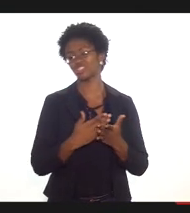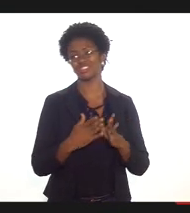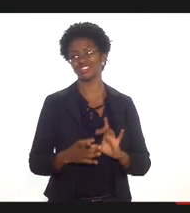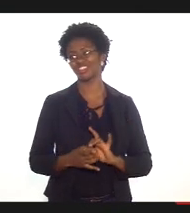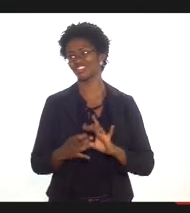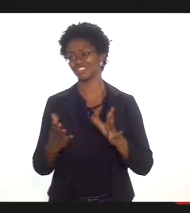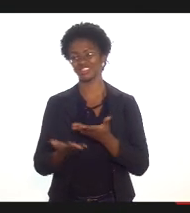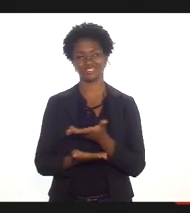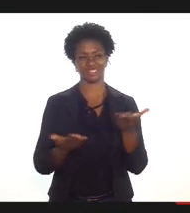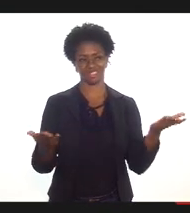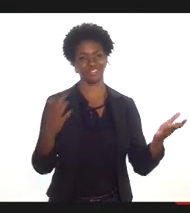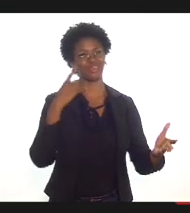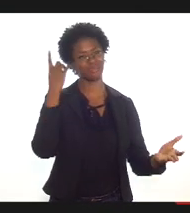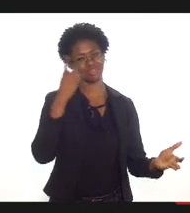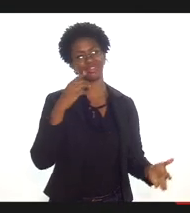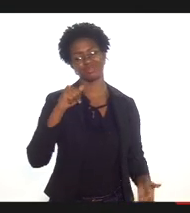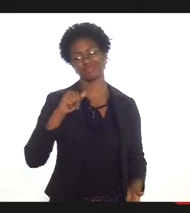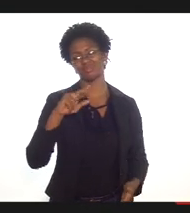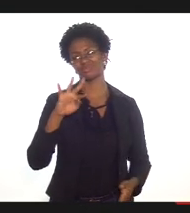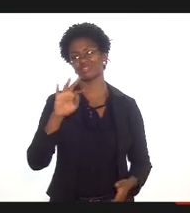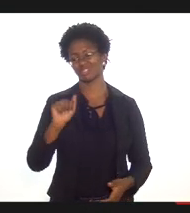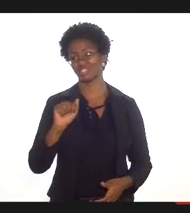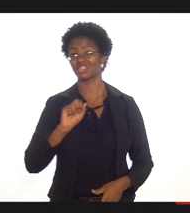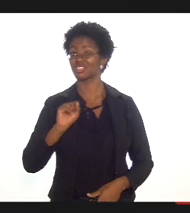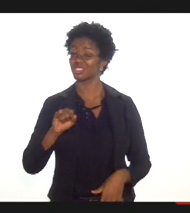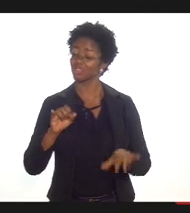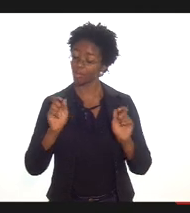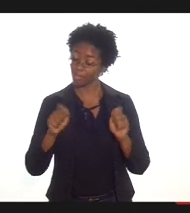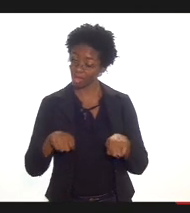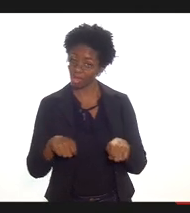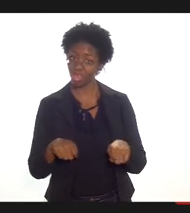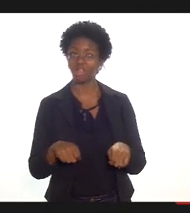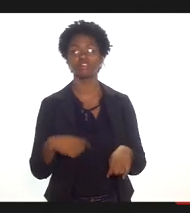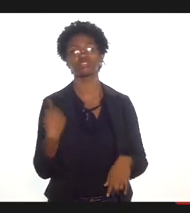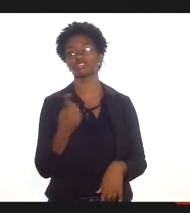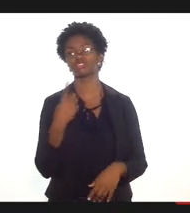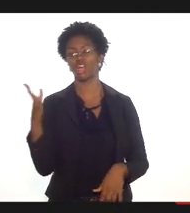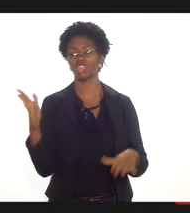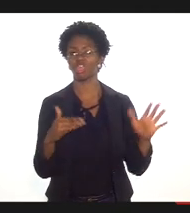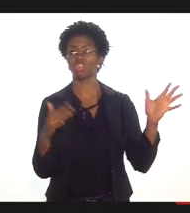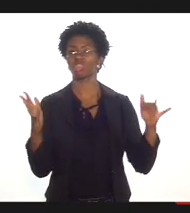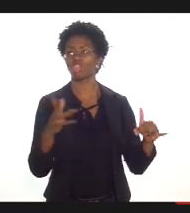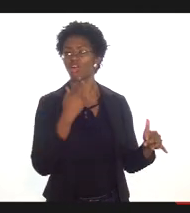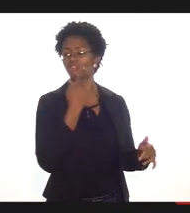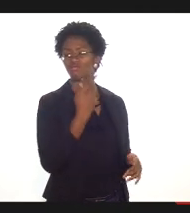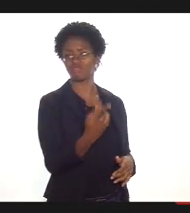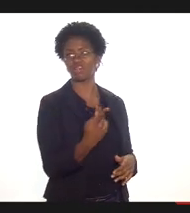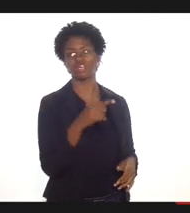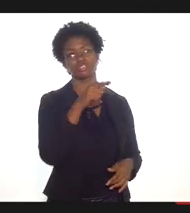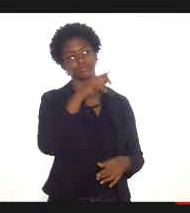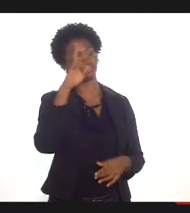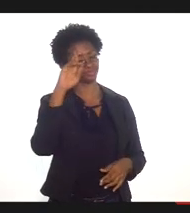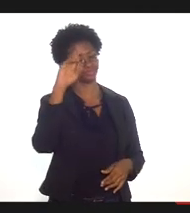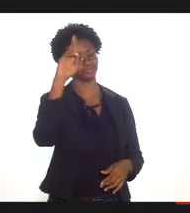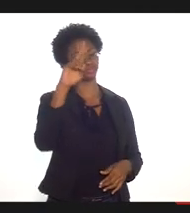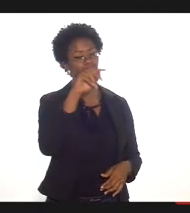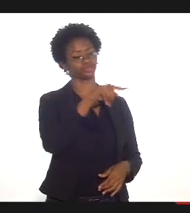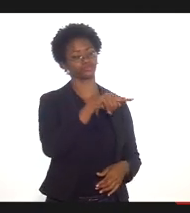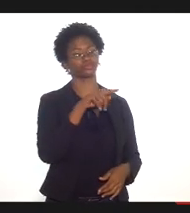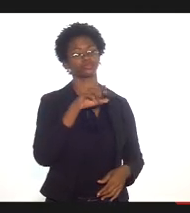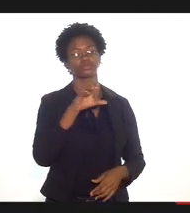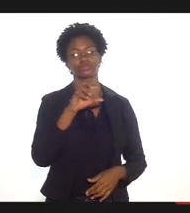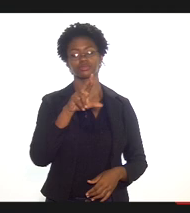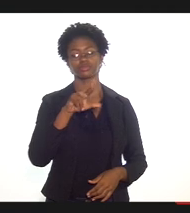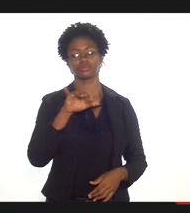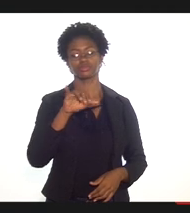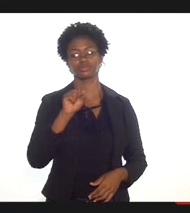a deputada Marta, se for possível, a gente trazer a fala, né, de uma liderança, que é a Cristiane